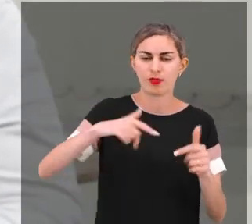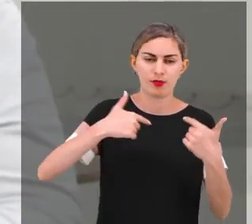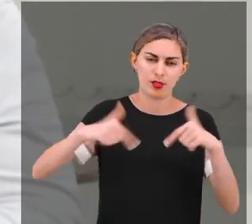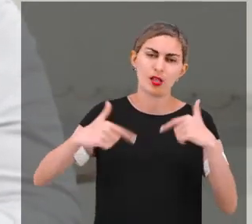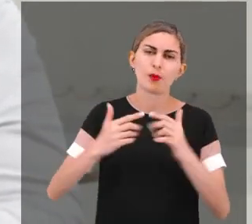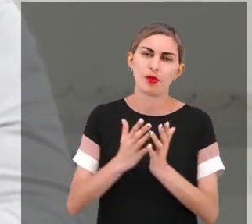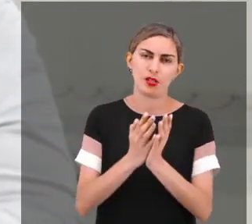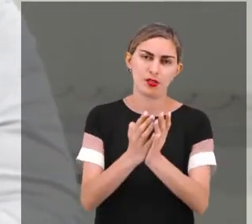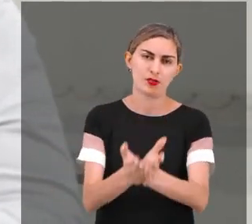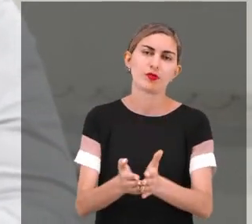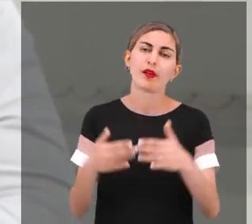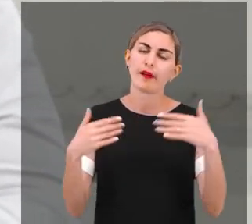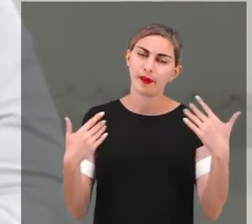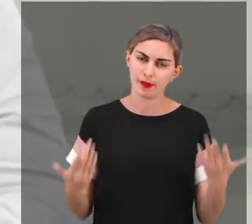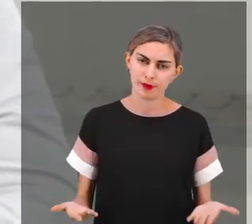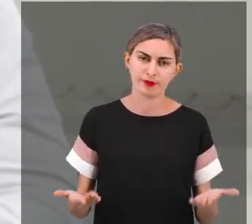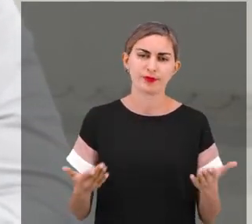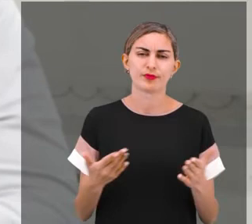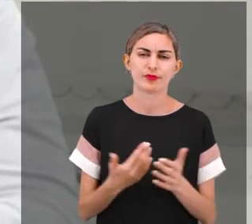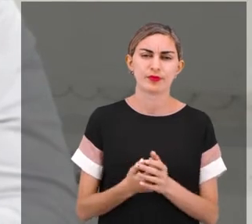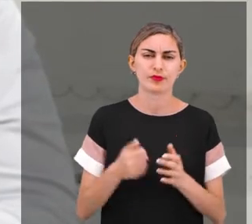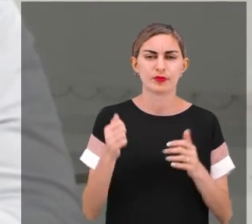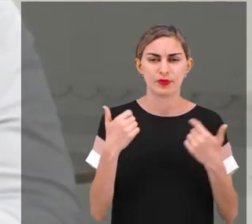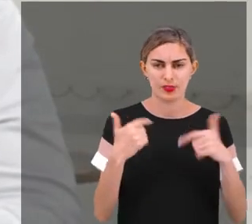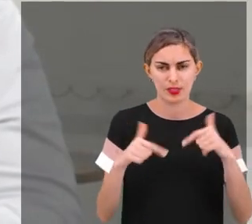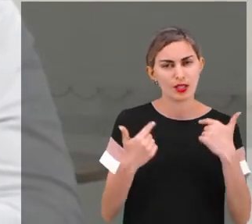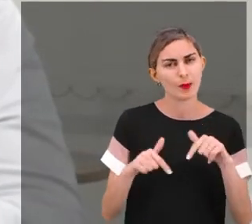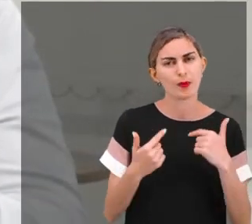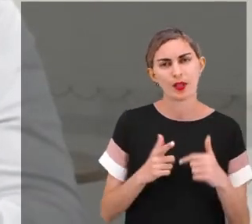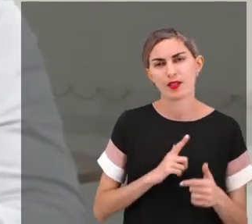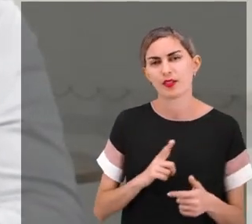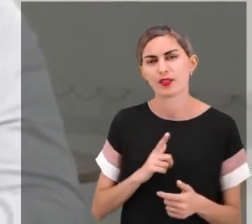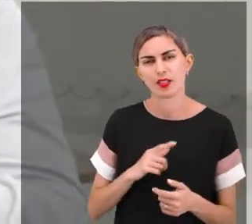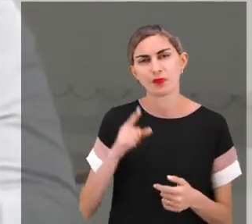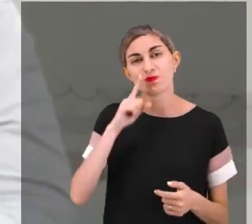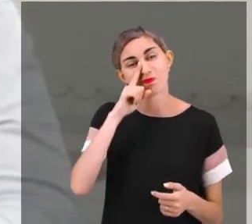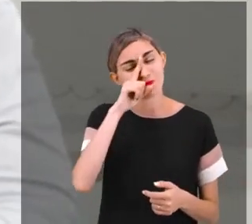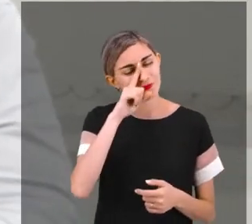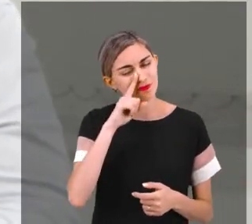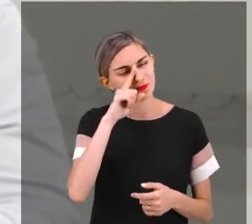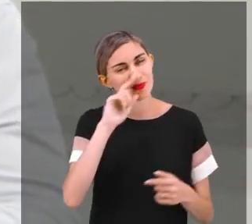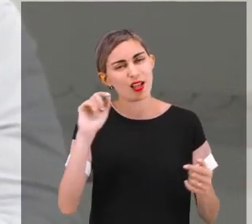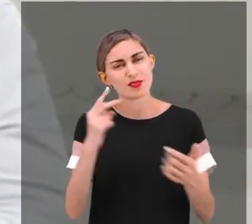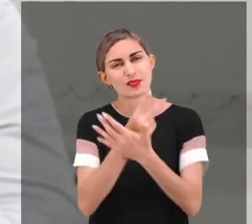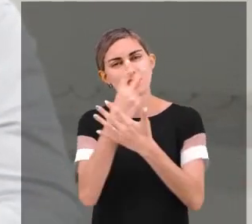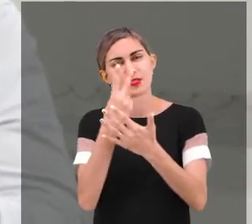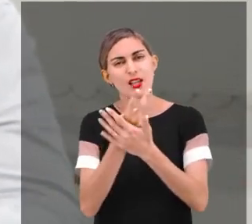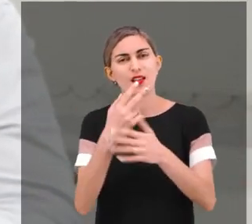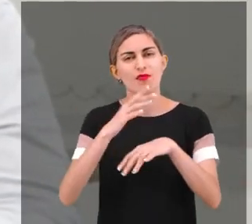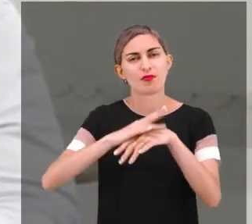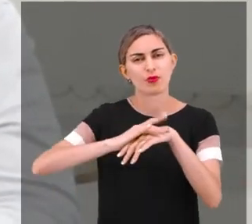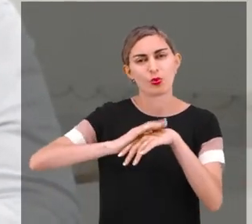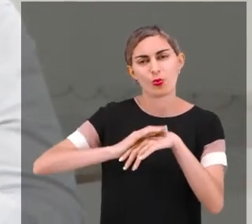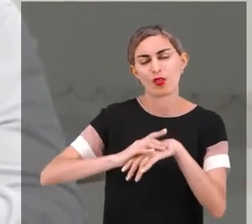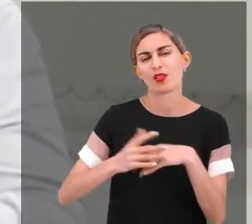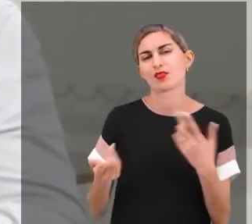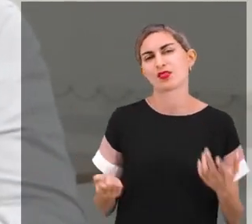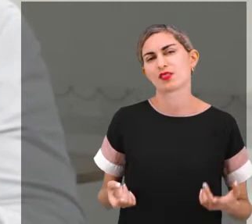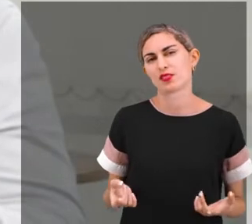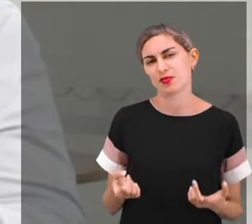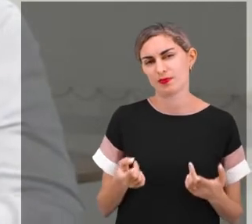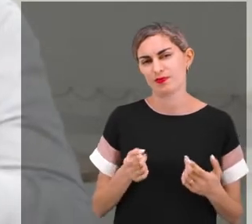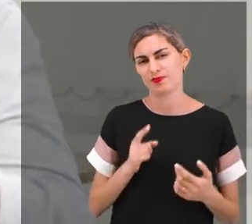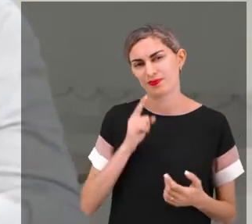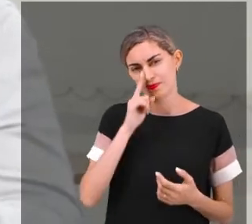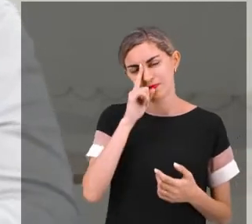portuária, é uma atividade onde existe muito riscos de acidente, de adoecimento, não só na